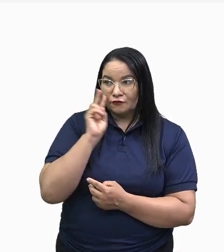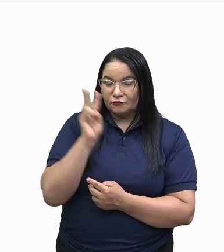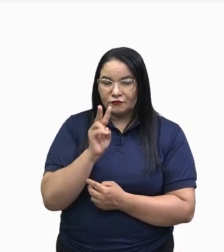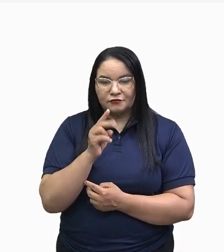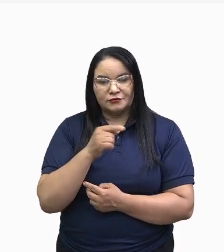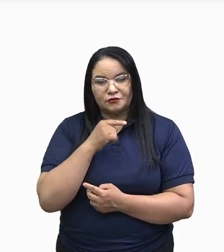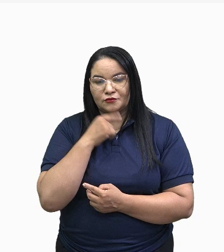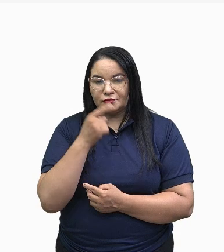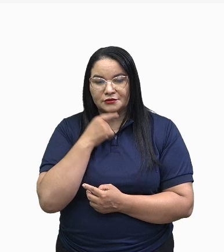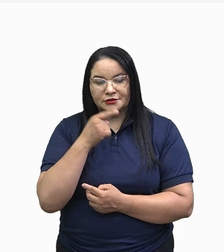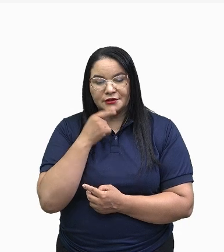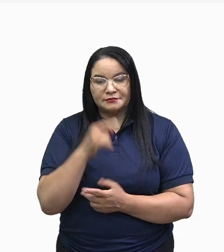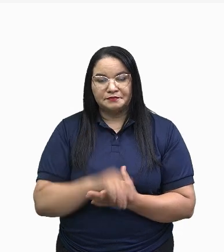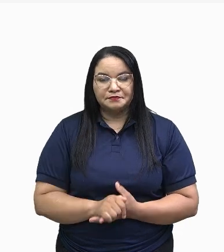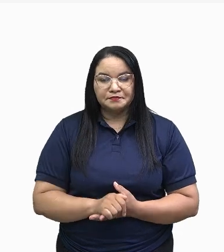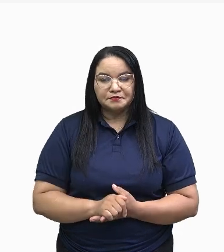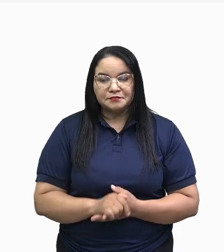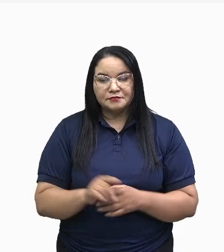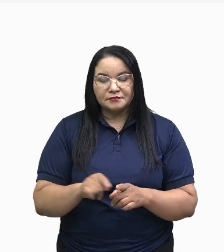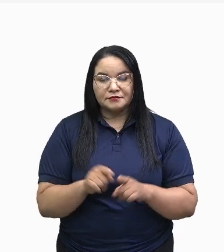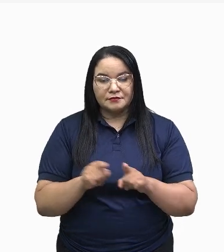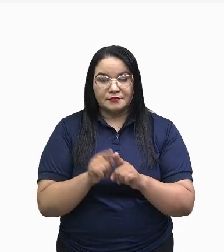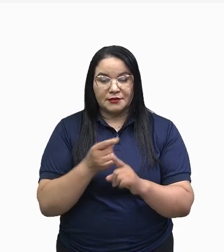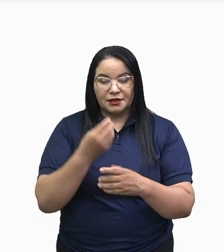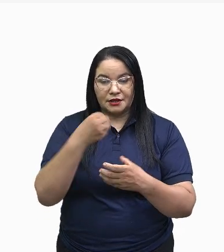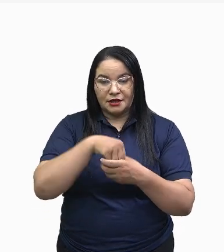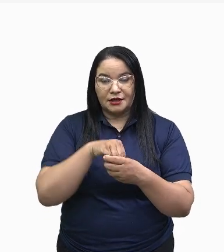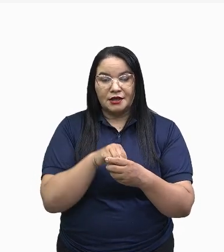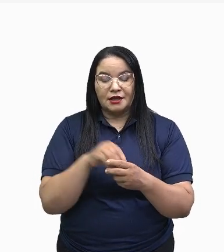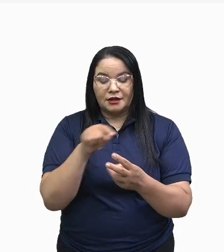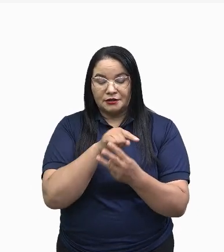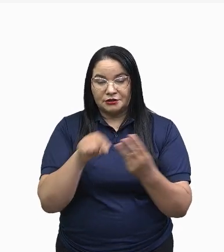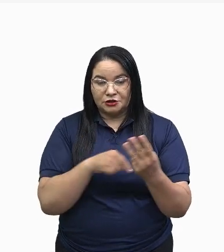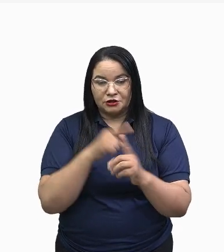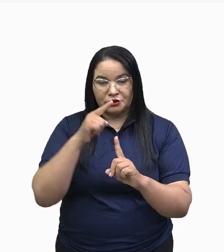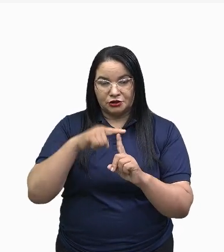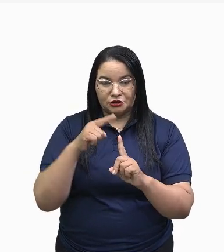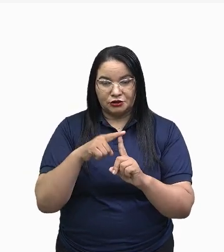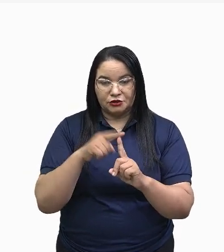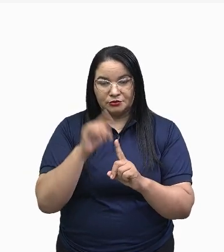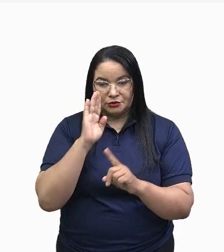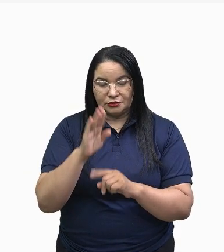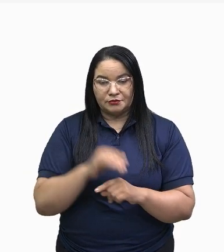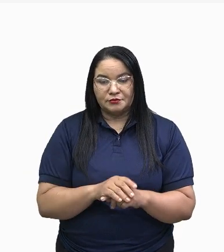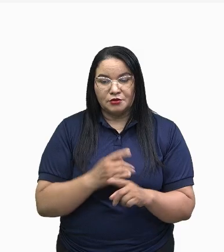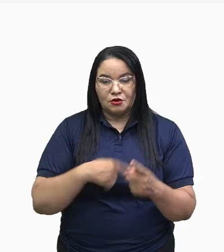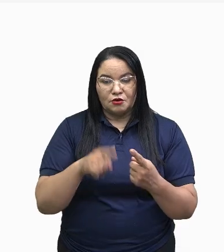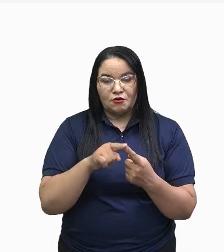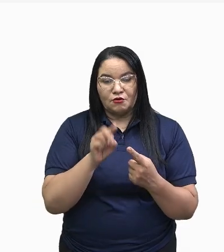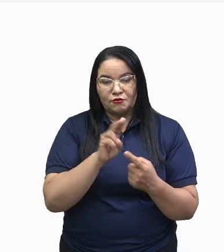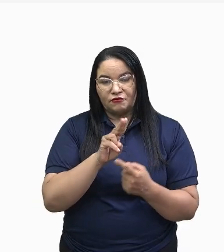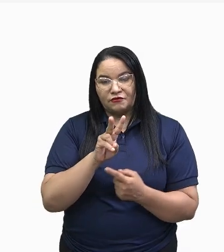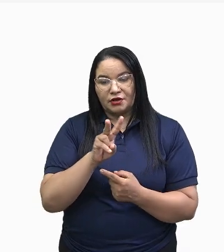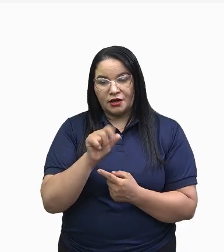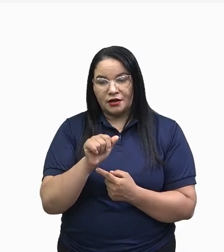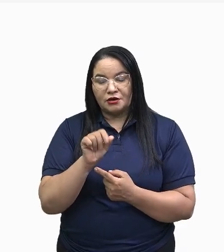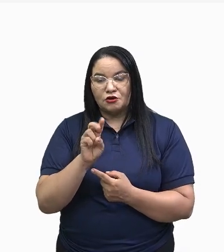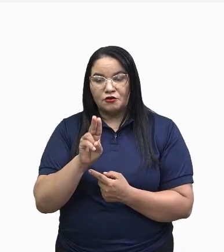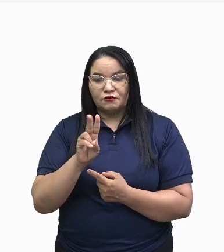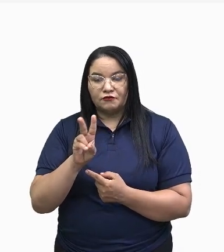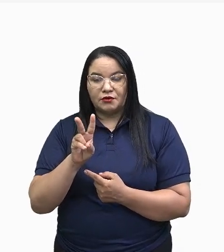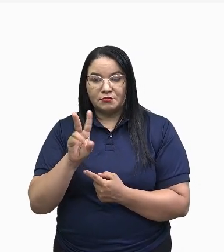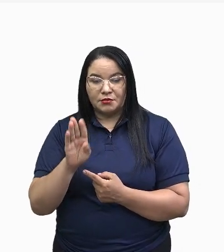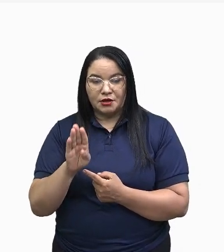humano. Dentro do UV existem 3 tipos principais: UVA, UVB e o